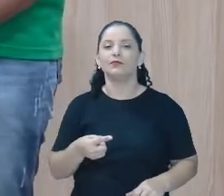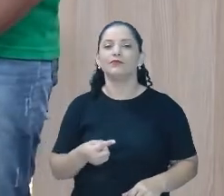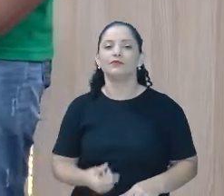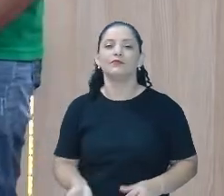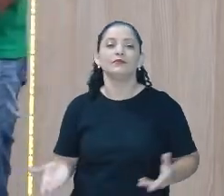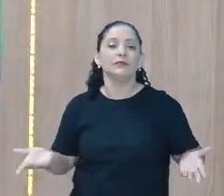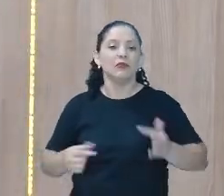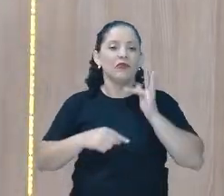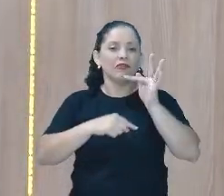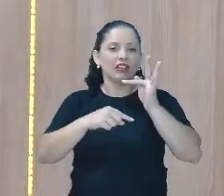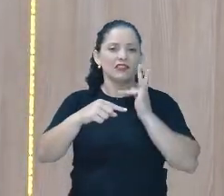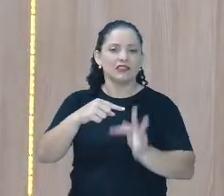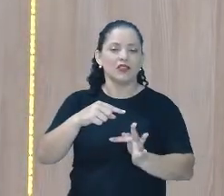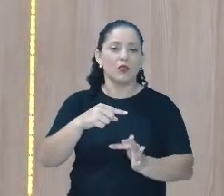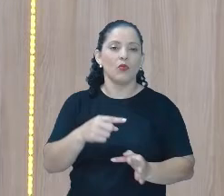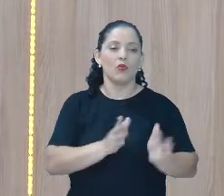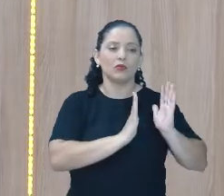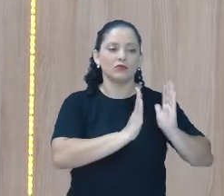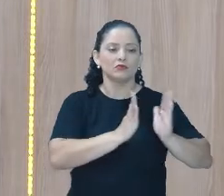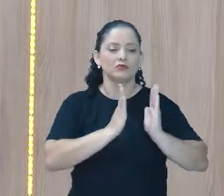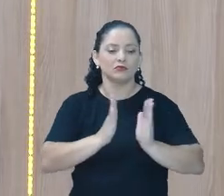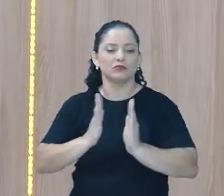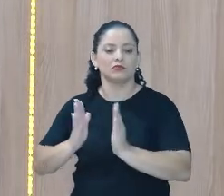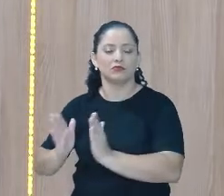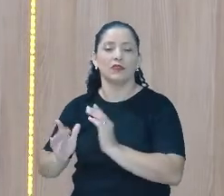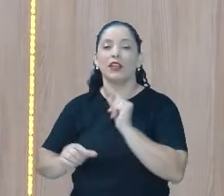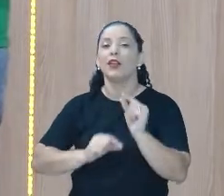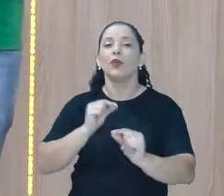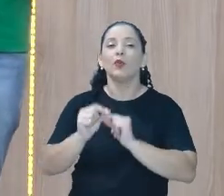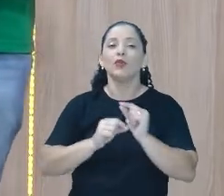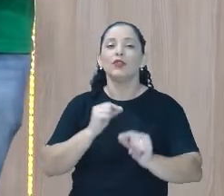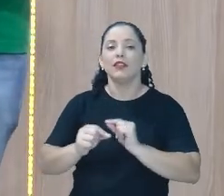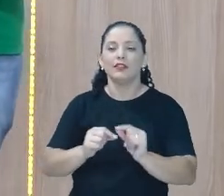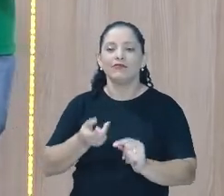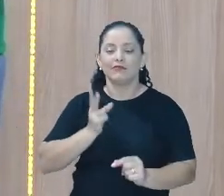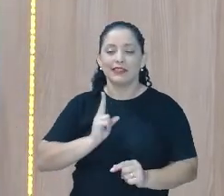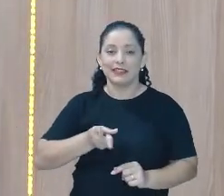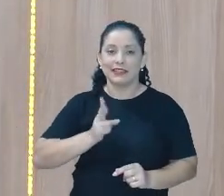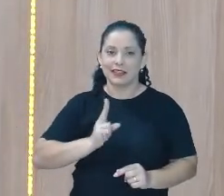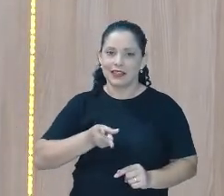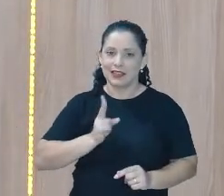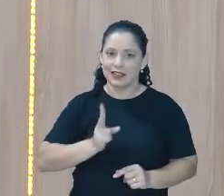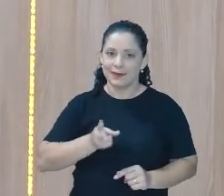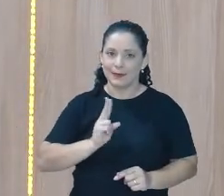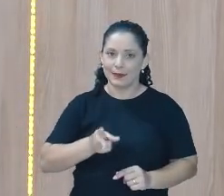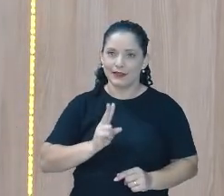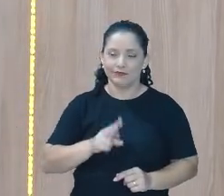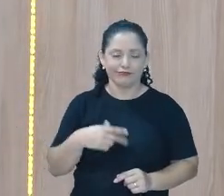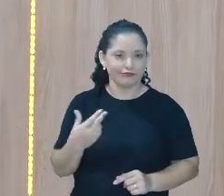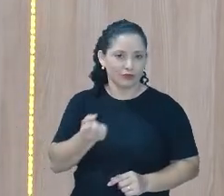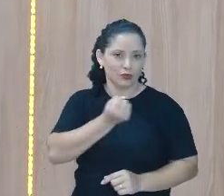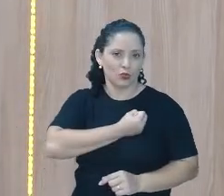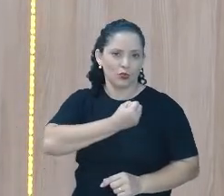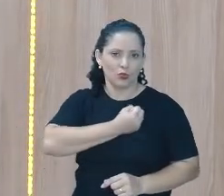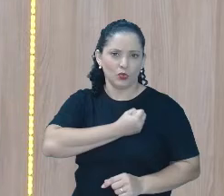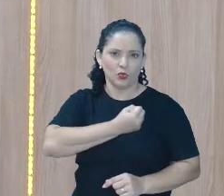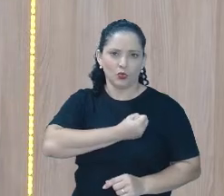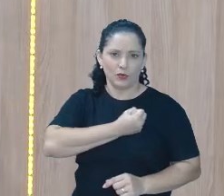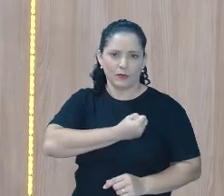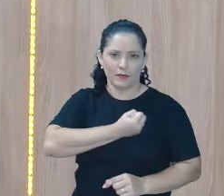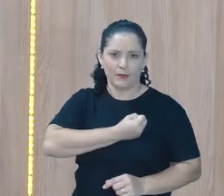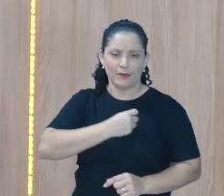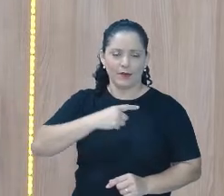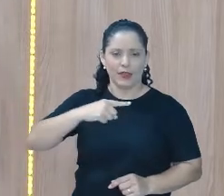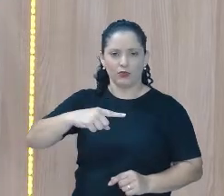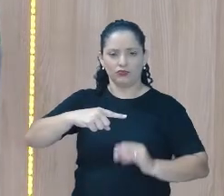Fração ordinária são todas as frações em que o denominador ele não é um 10 ou um